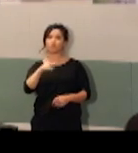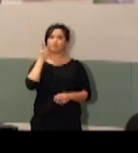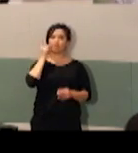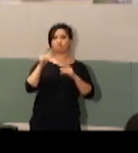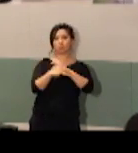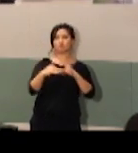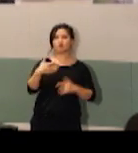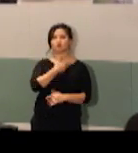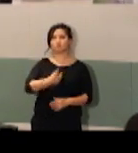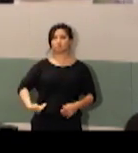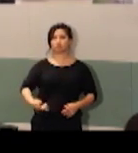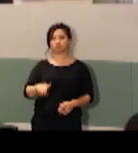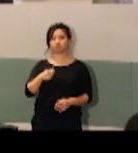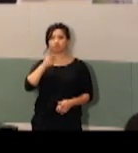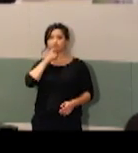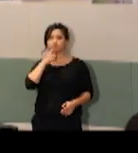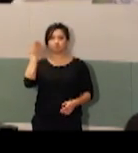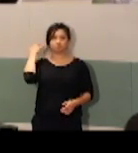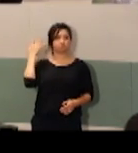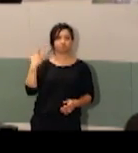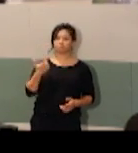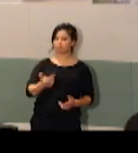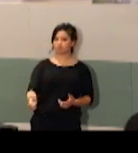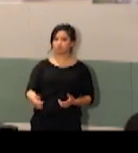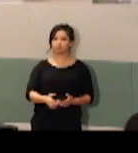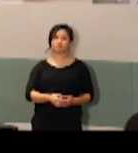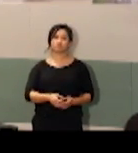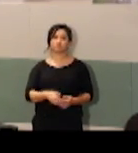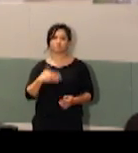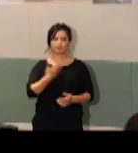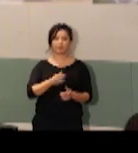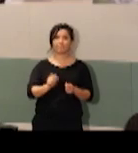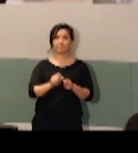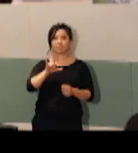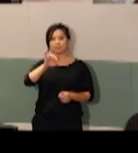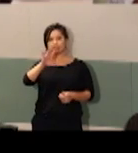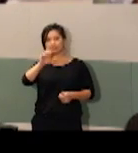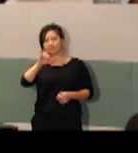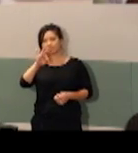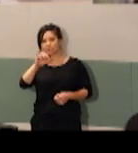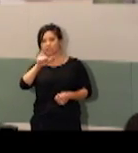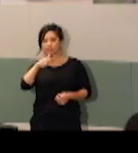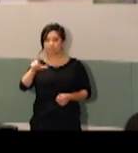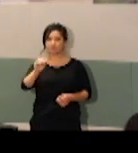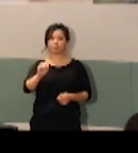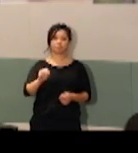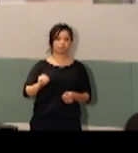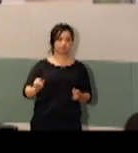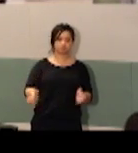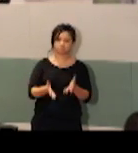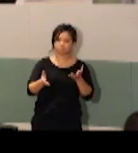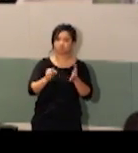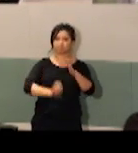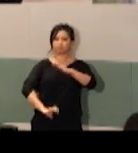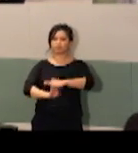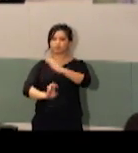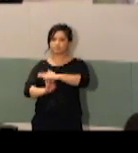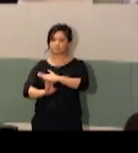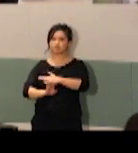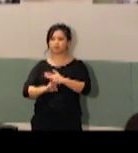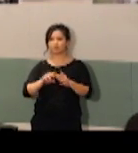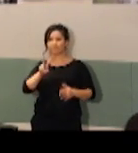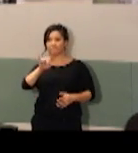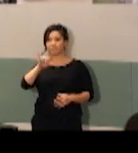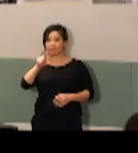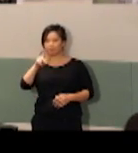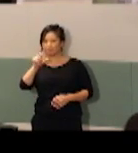licitação, intervimos nas empresas que resistiram pela licitação, como Viplan e Grupo Amaral, e